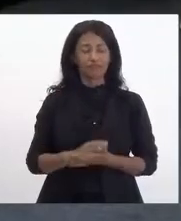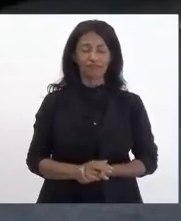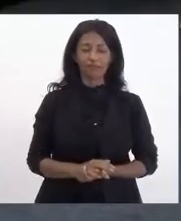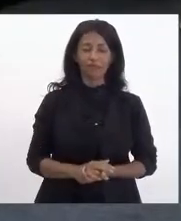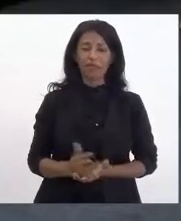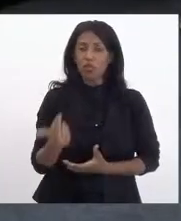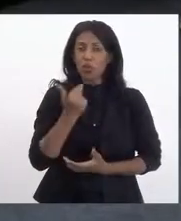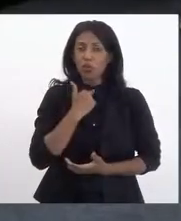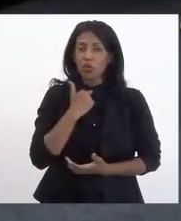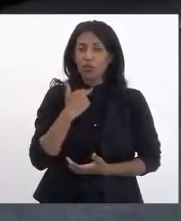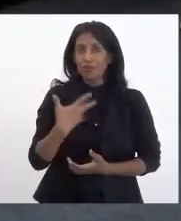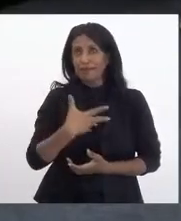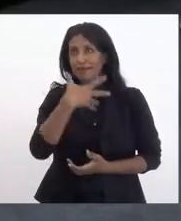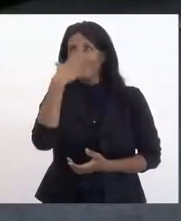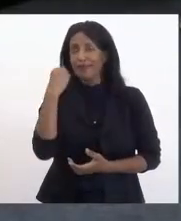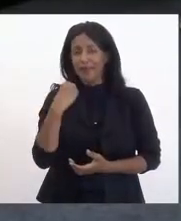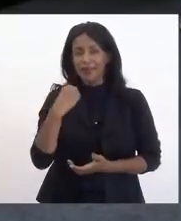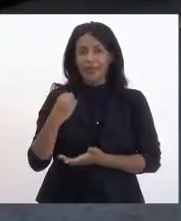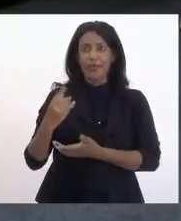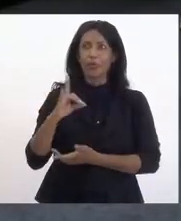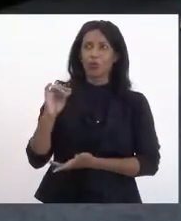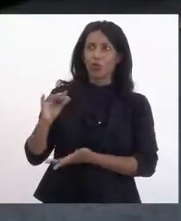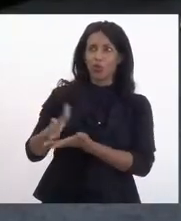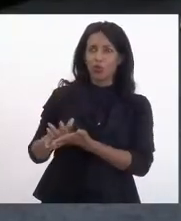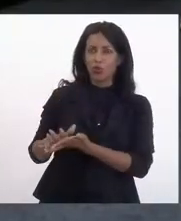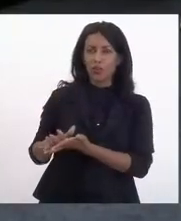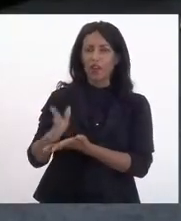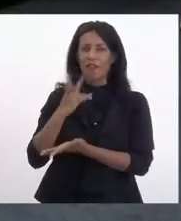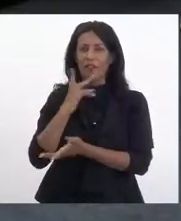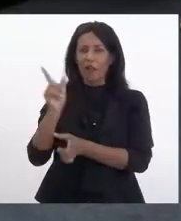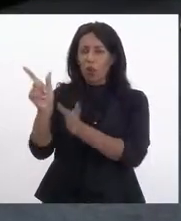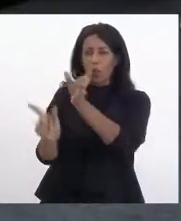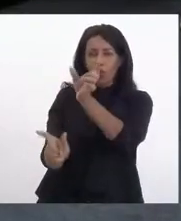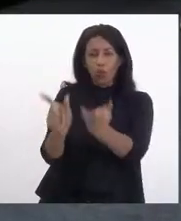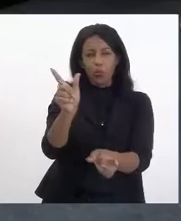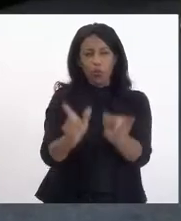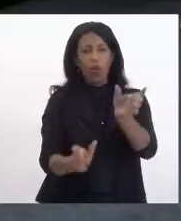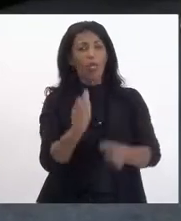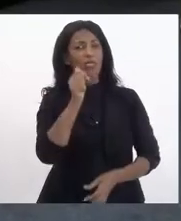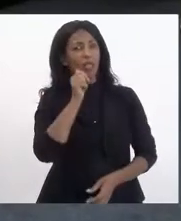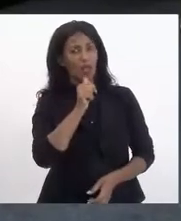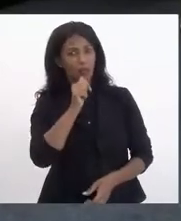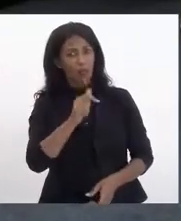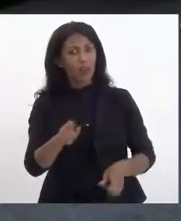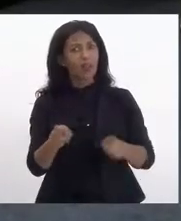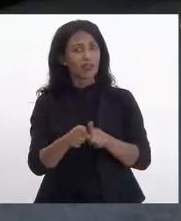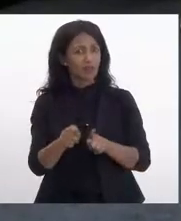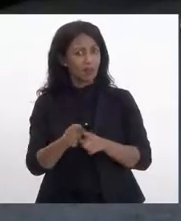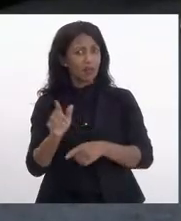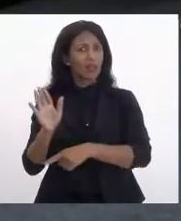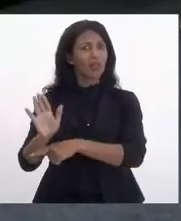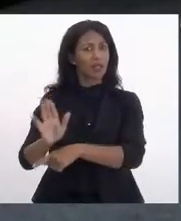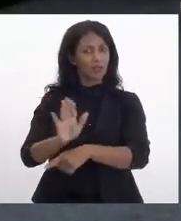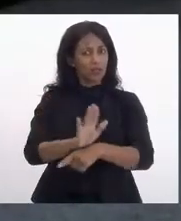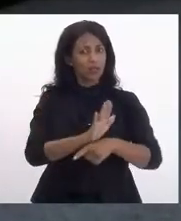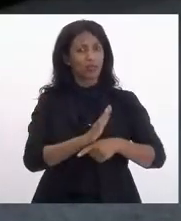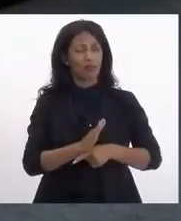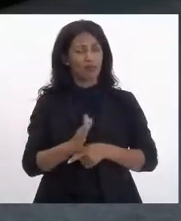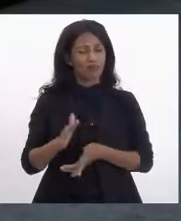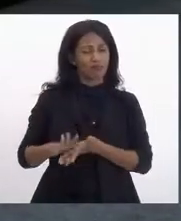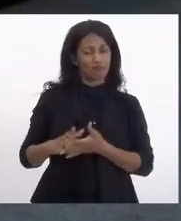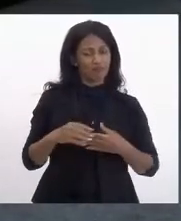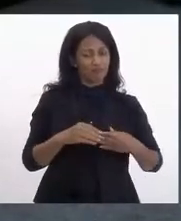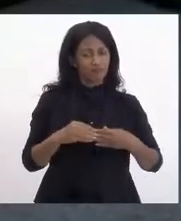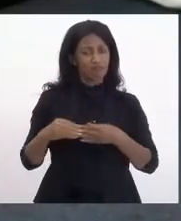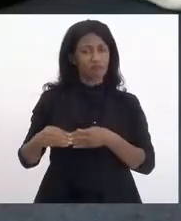dá para falar do samba sem falar da figura das mulheres que muito contribuíram, né, na